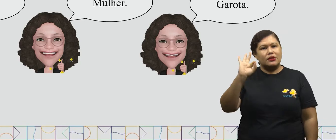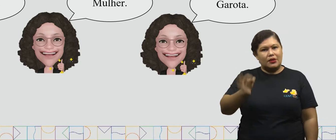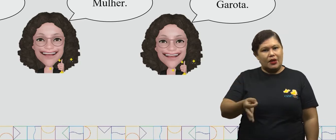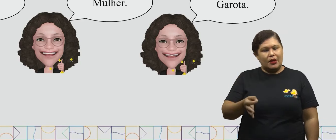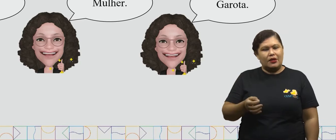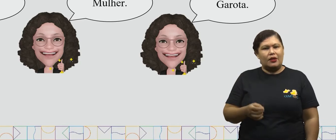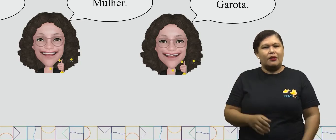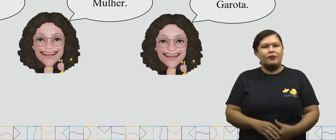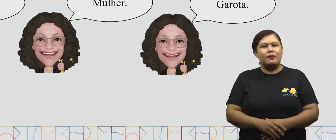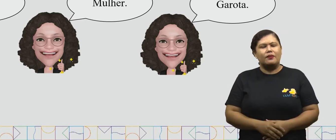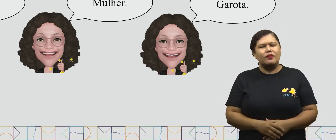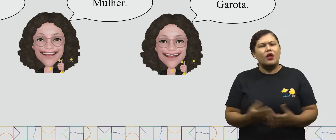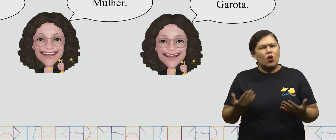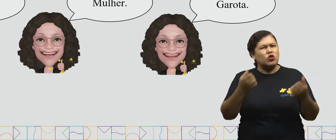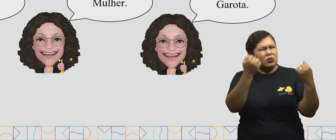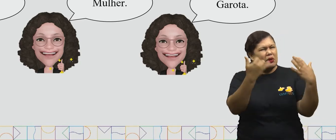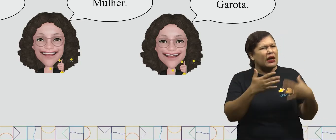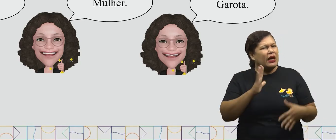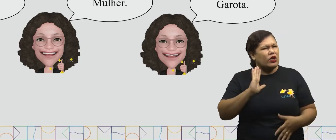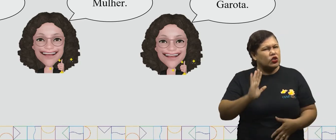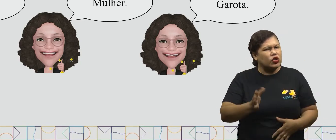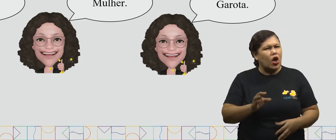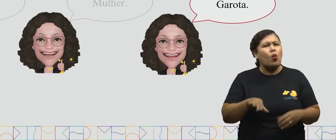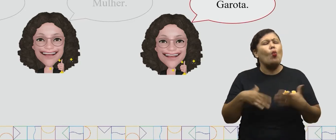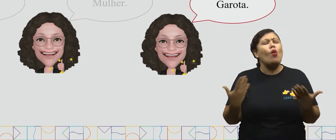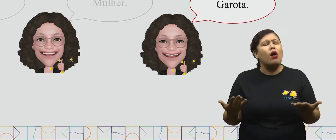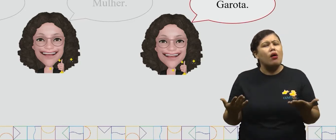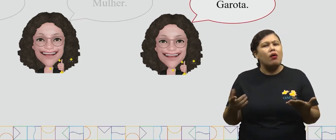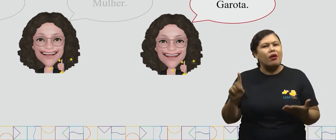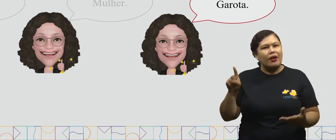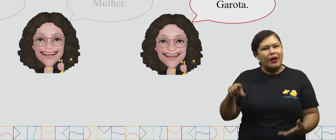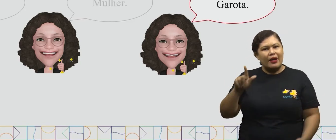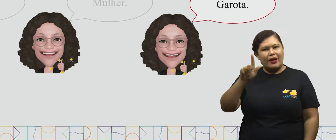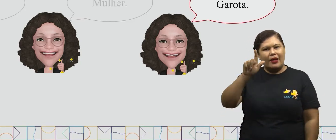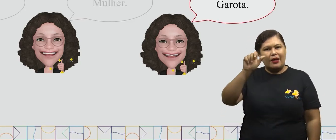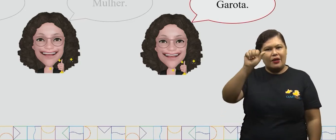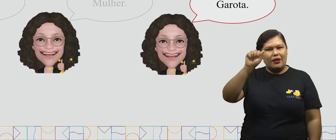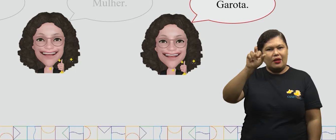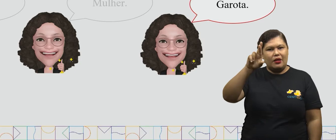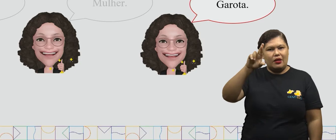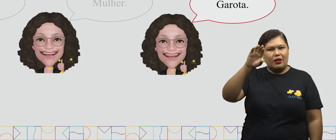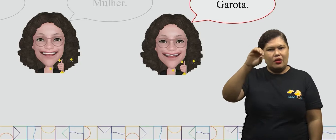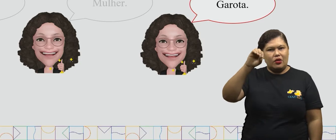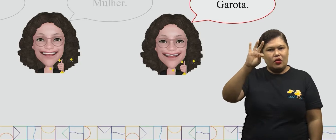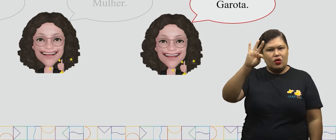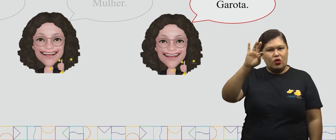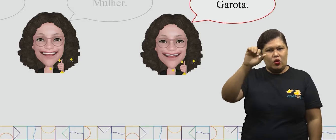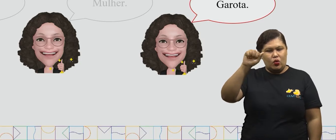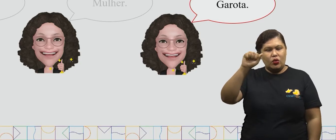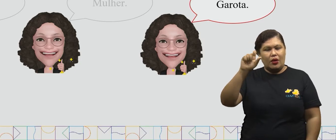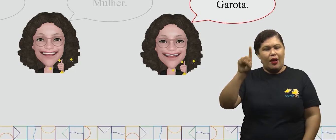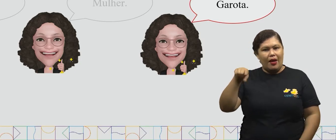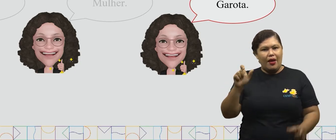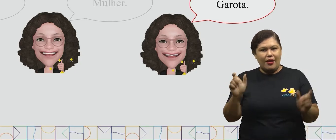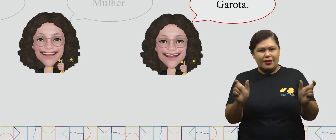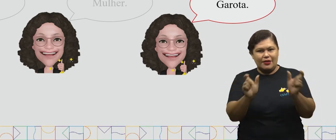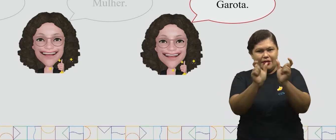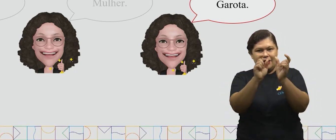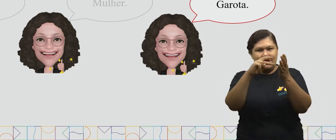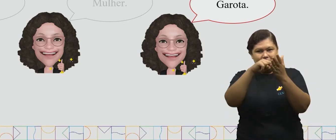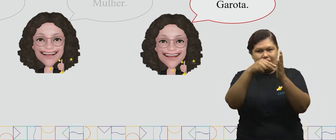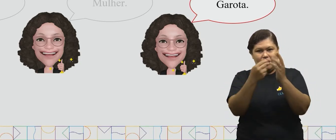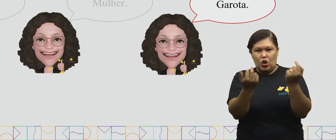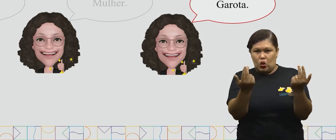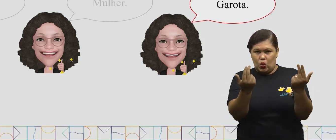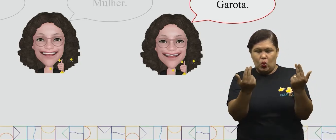Acabamos de ver isso em nossa aula. É isso mesmo, é a palavra garota. Professora, por que não é a